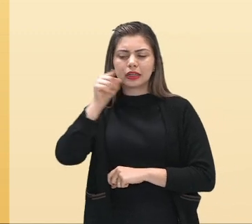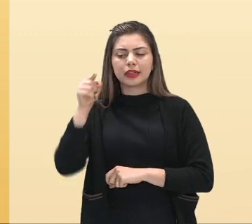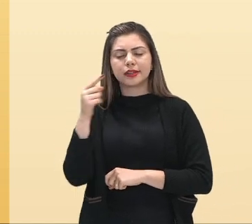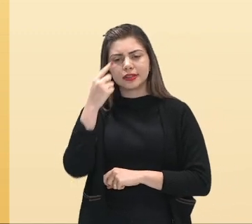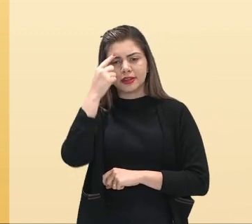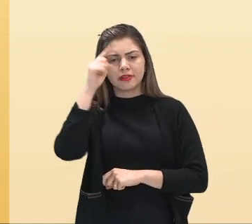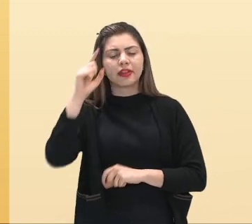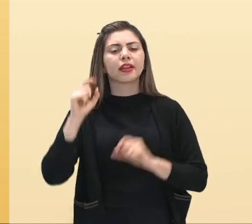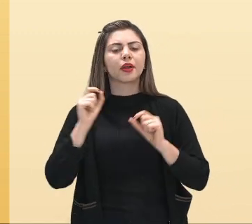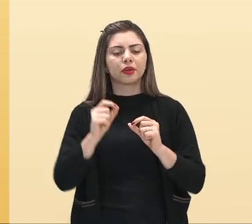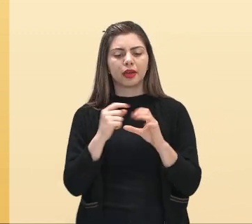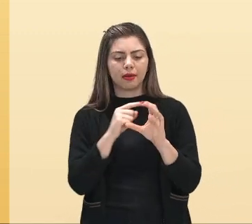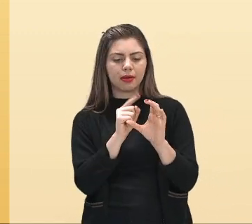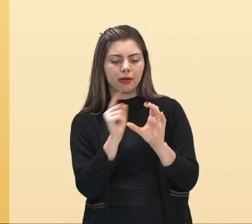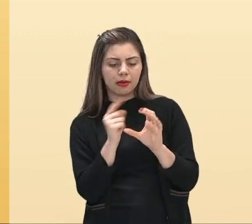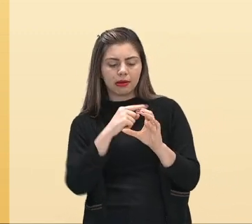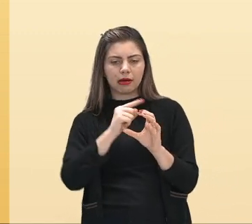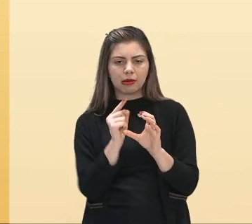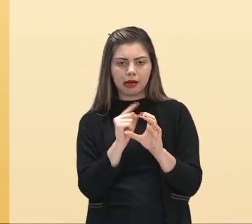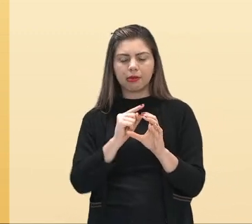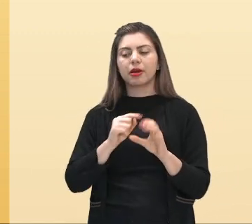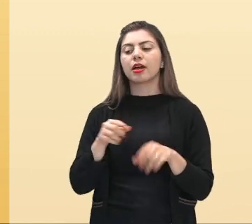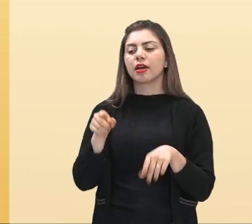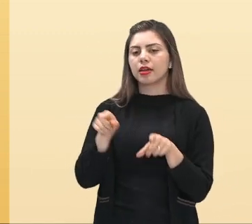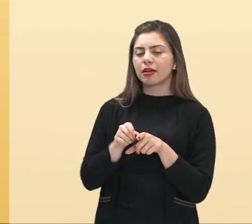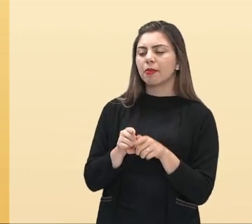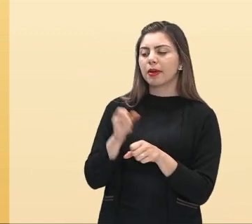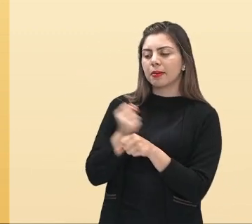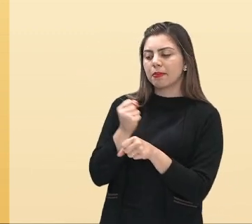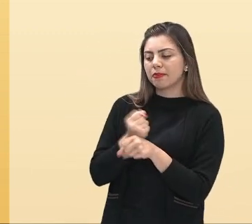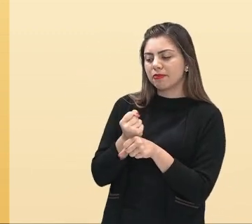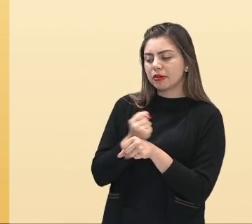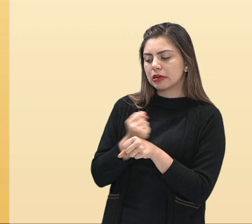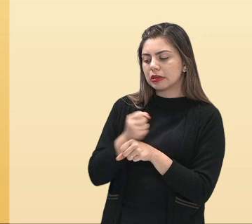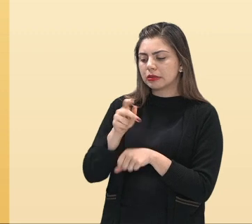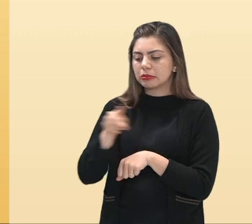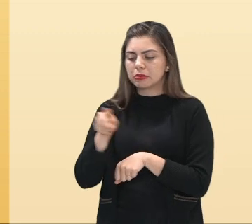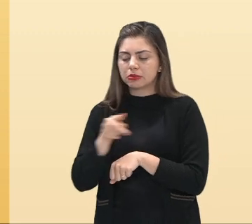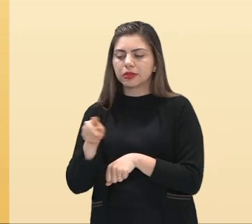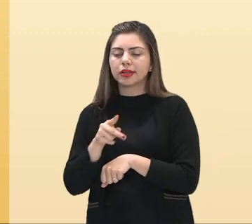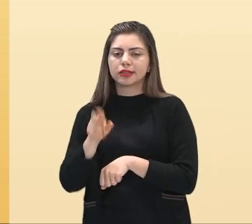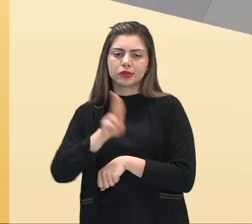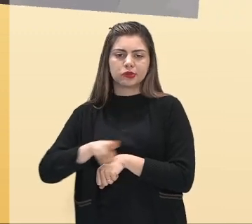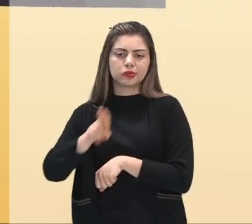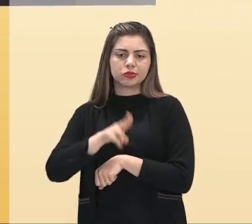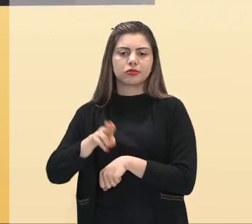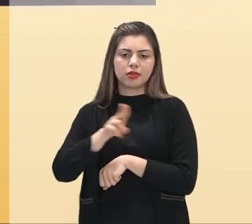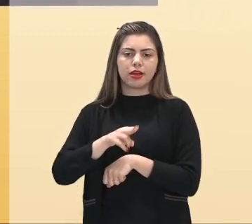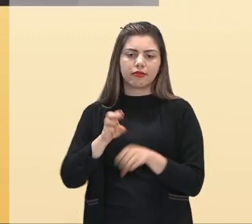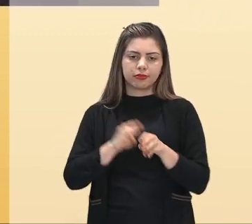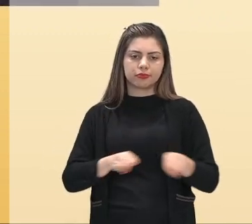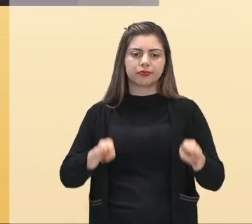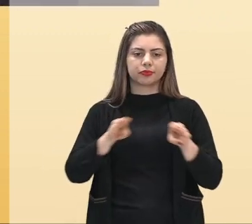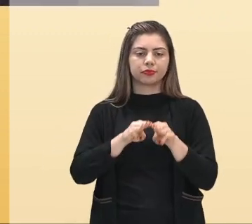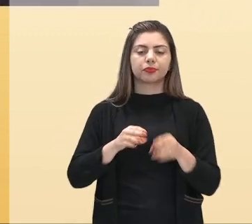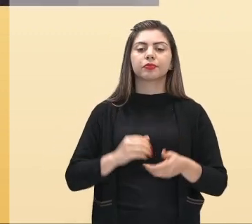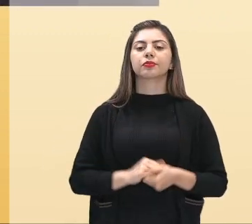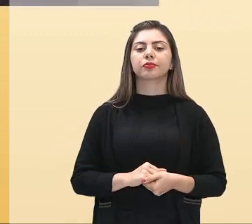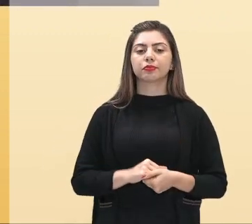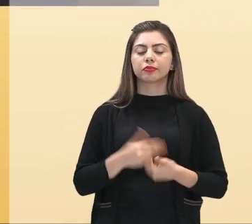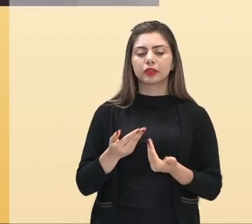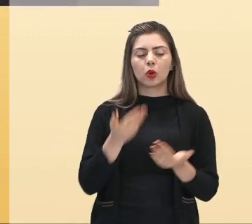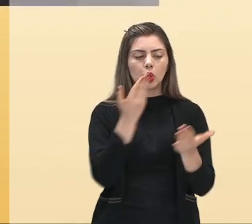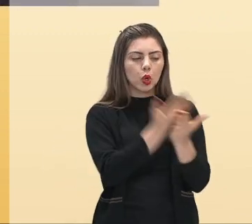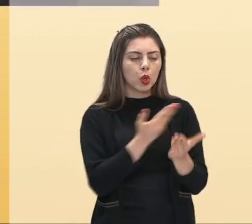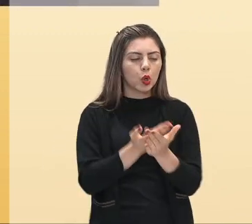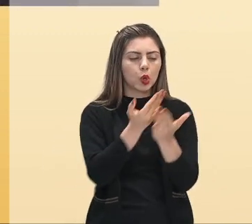bússola, e outros povos antigos há muito tempo lidavam com fenômenos magnéticos. O estudo sistemático desses fenômenos